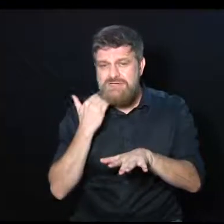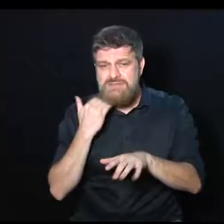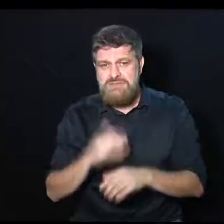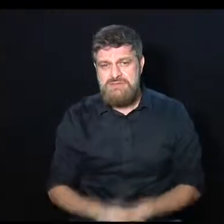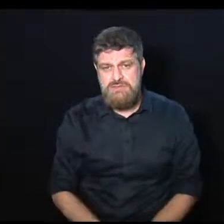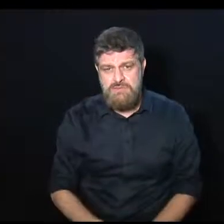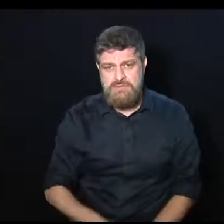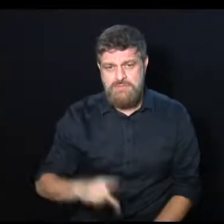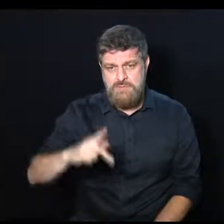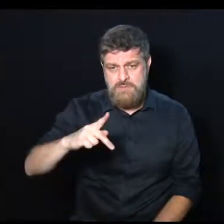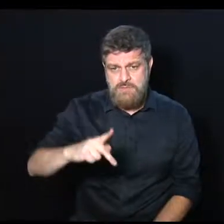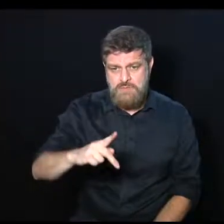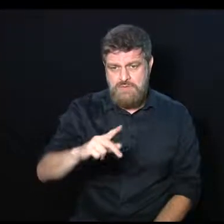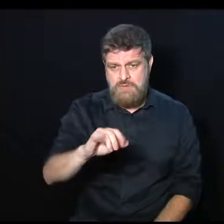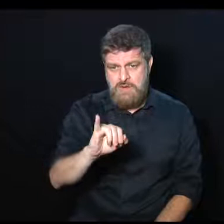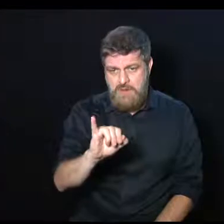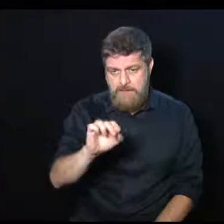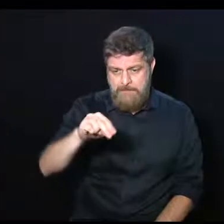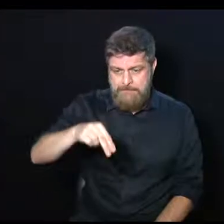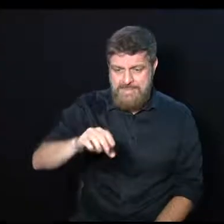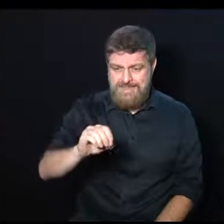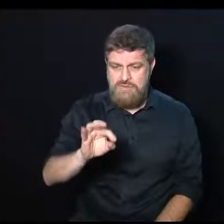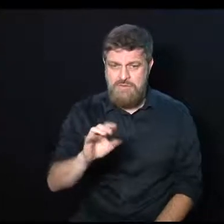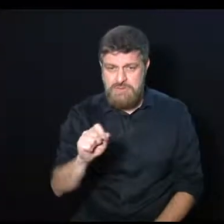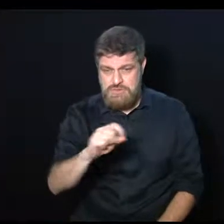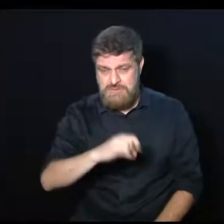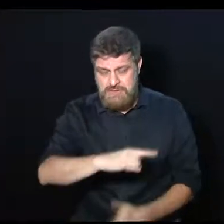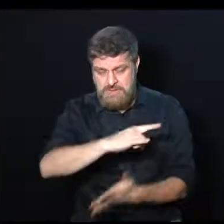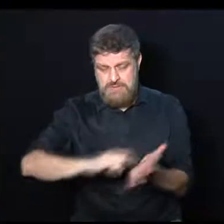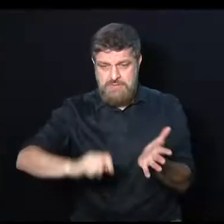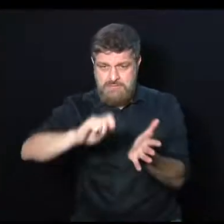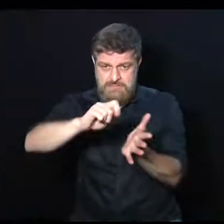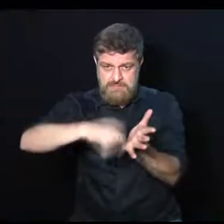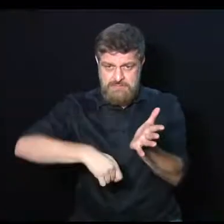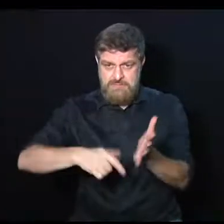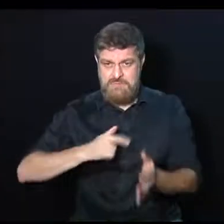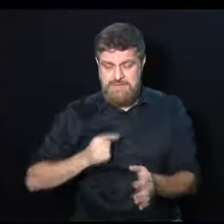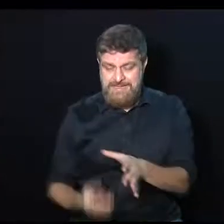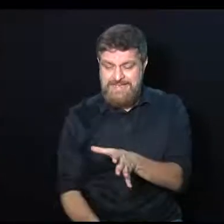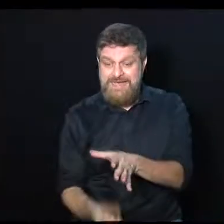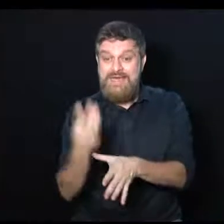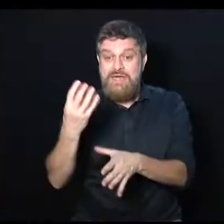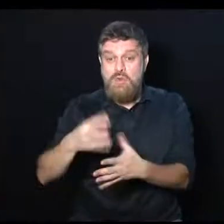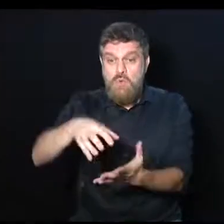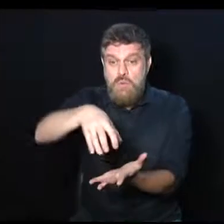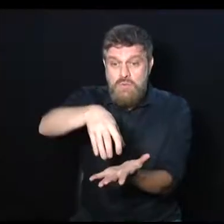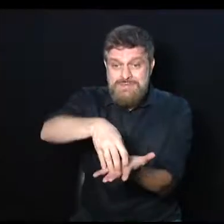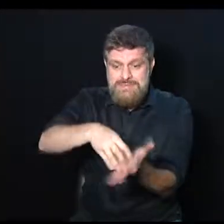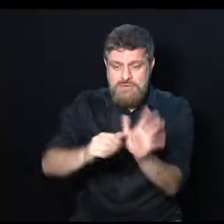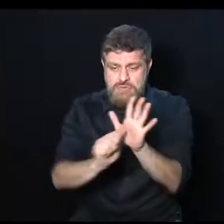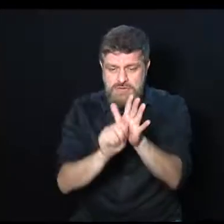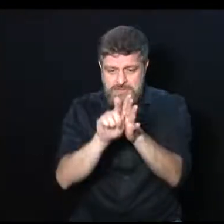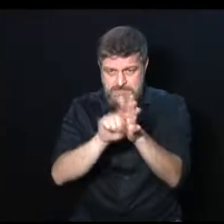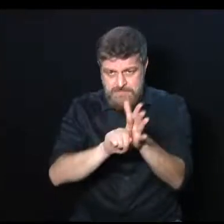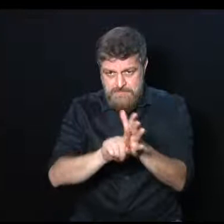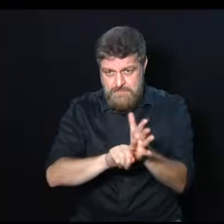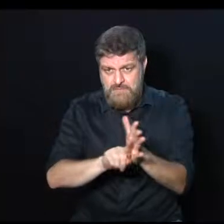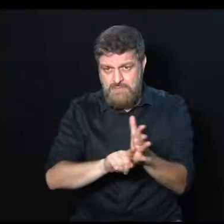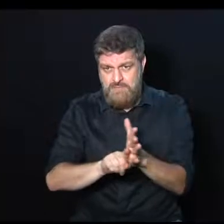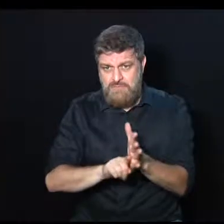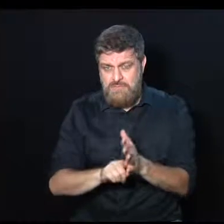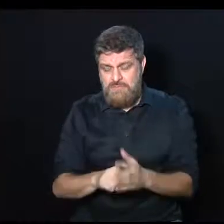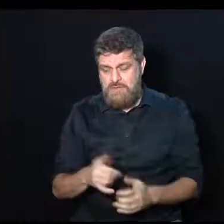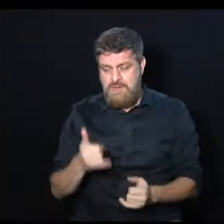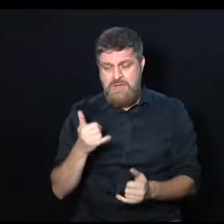Pinotti, quando celebrada a cerimônia de assinatura da aprovação da abertura do centro. Ou seja, nós estamos trabalhando há quase